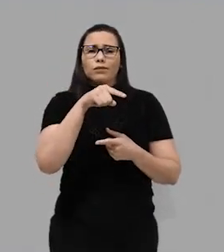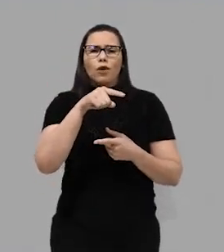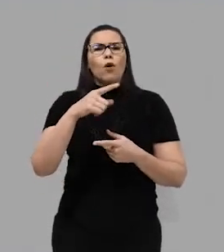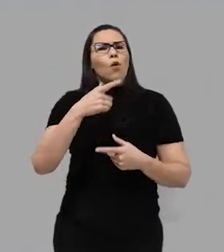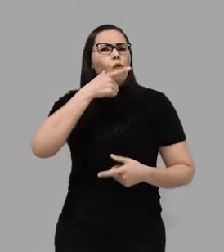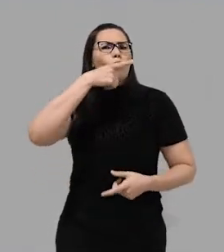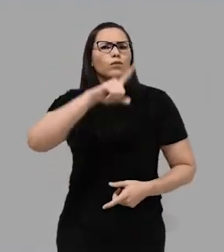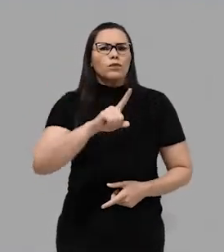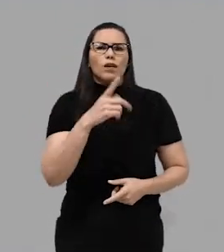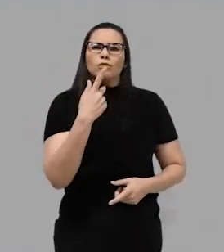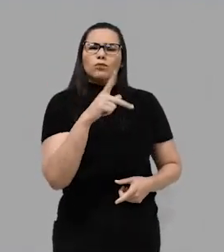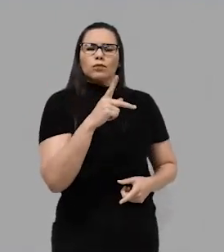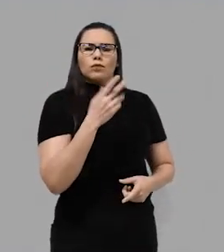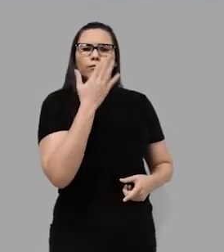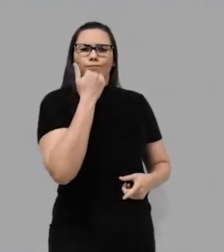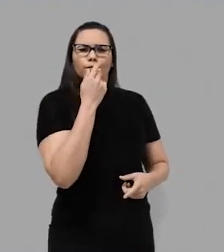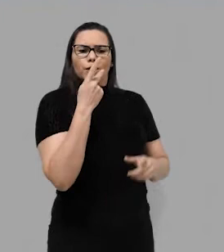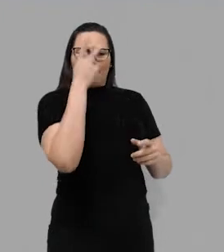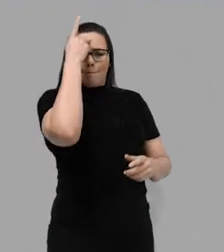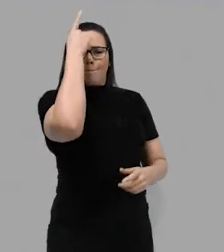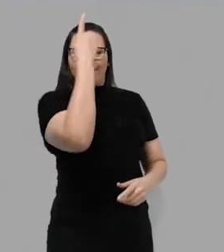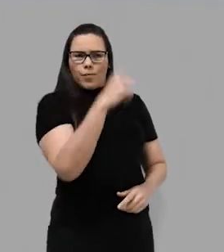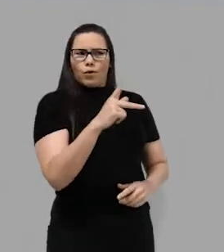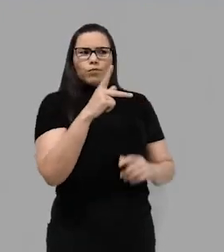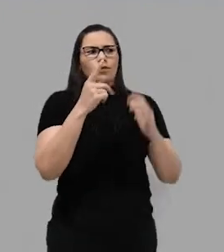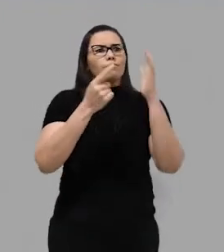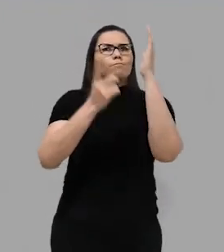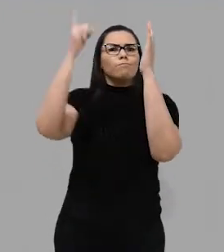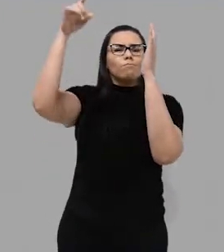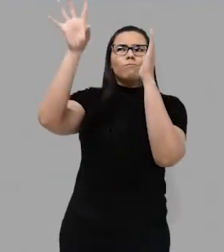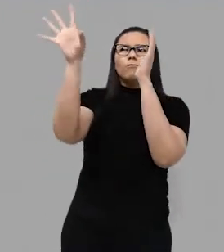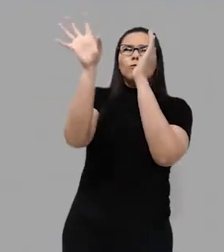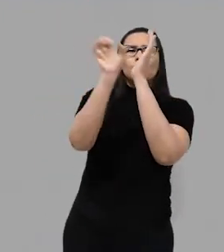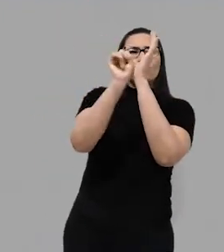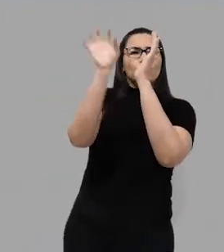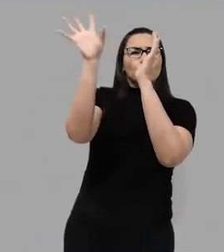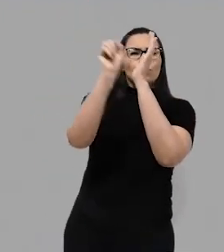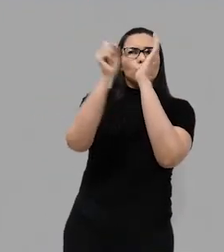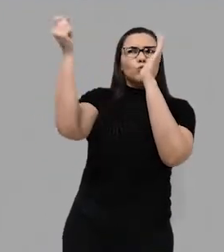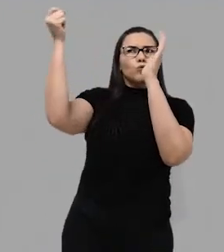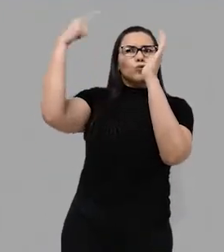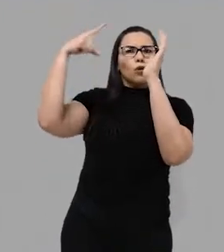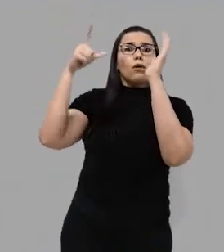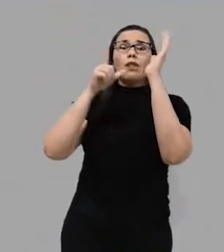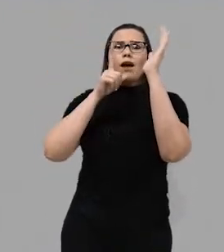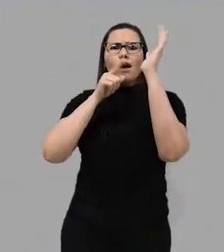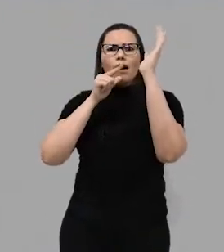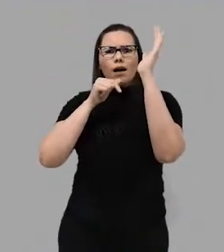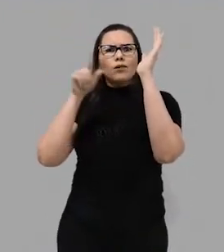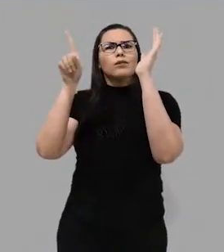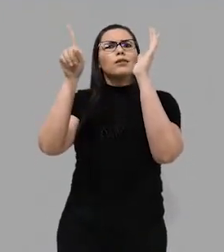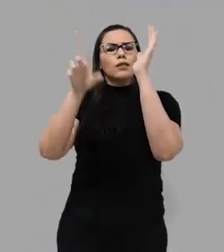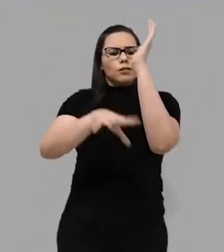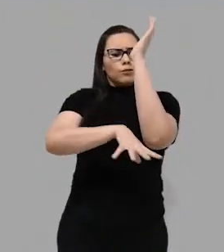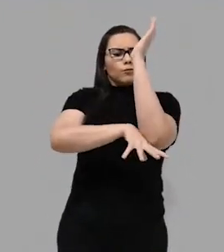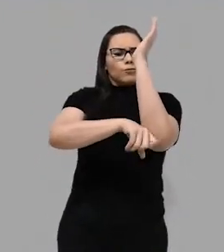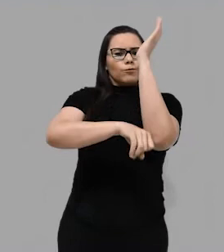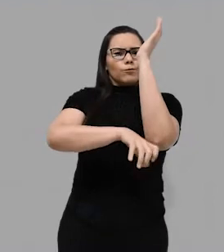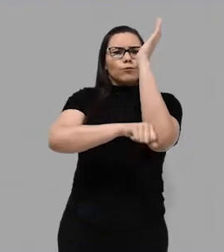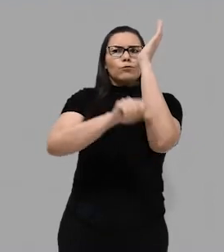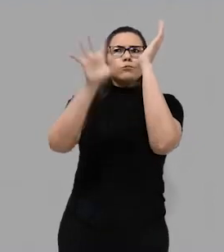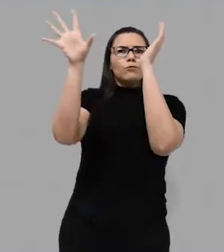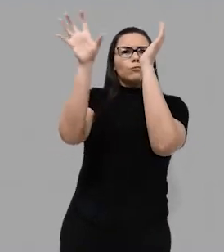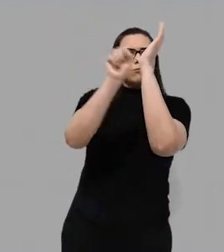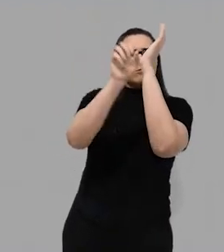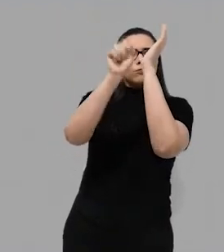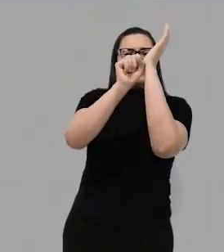de produzir alimento para si, quando eles servem de alimento para outros seres vivos, esse alimento que ele produziu